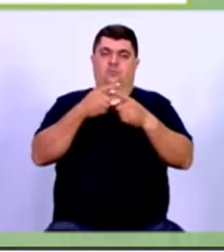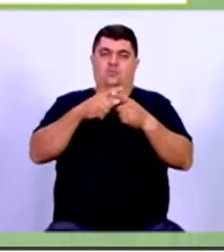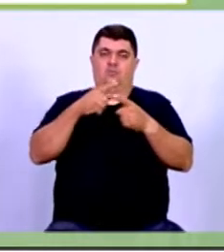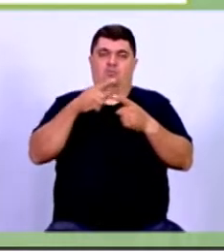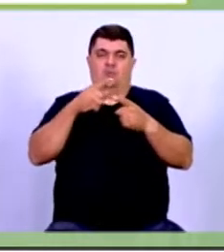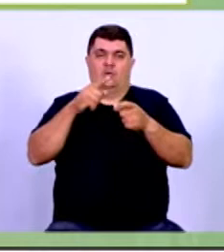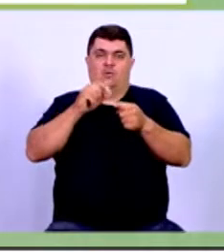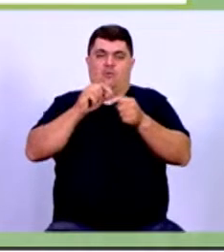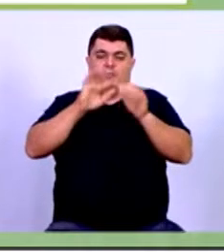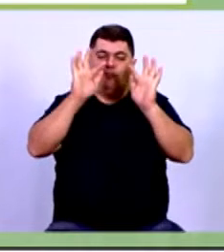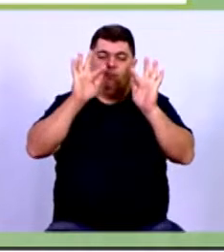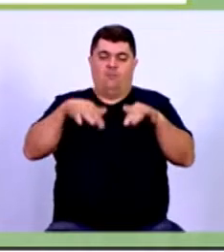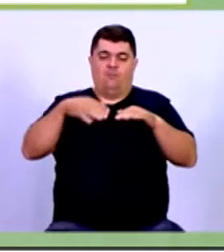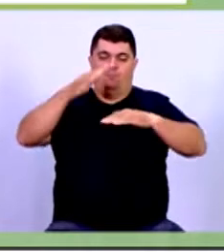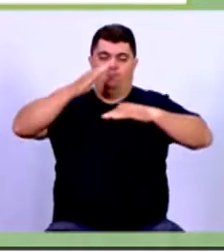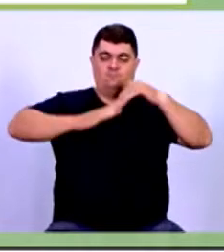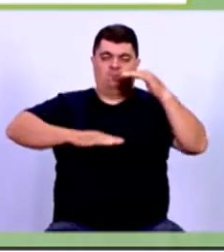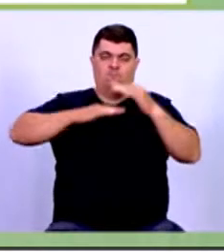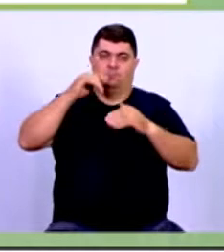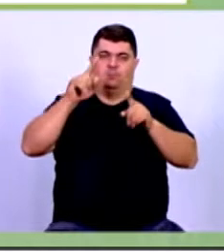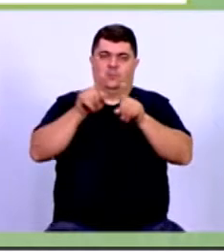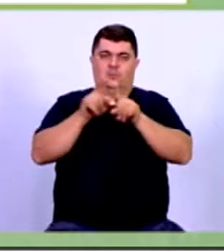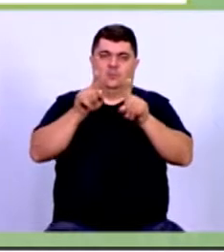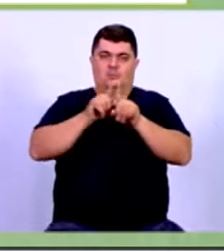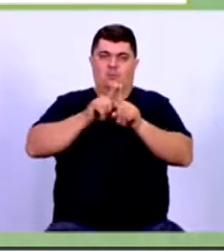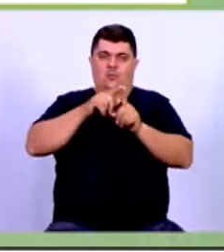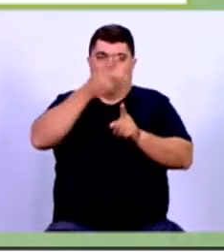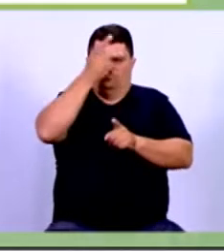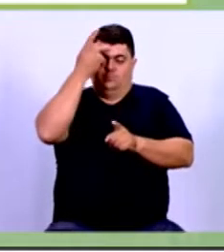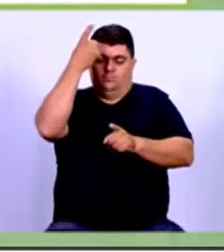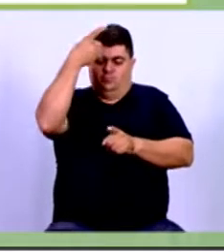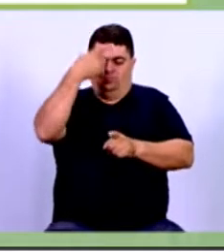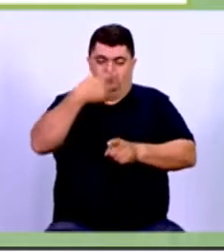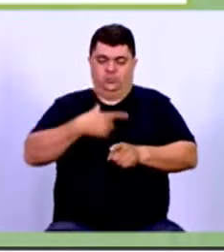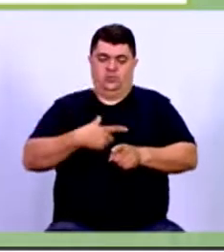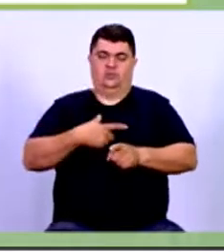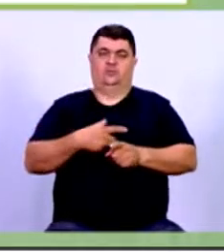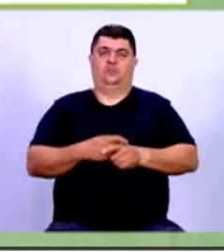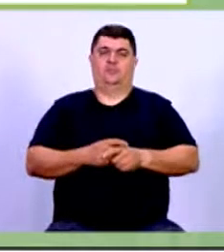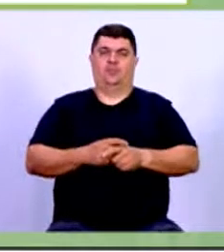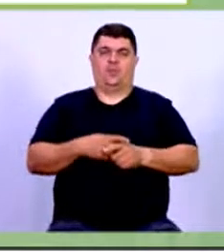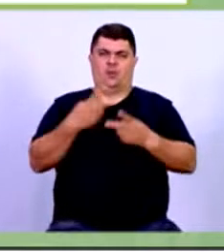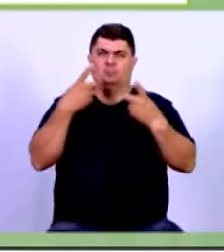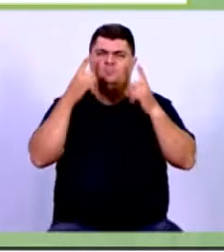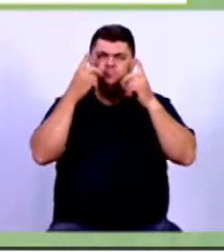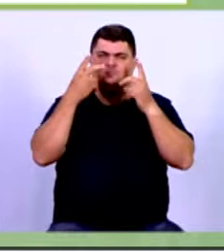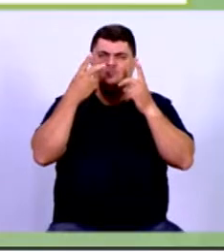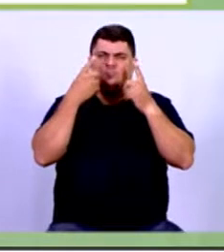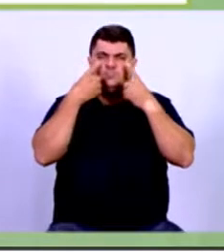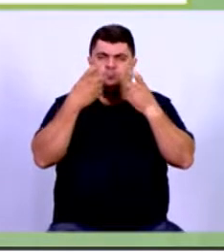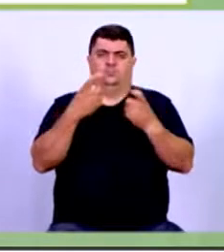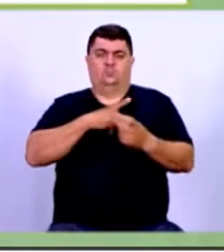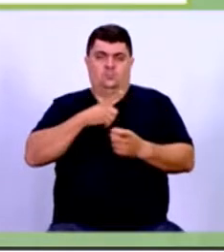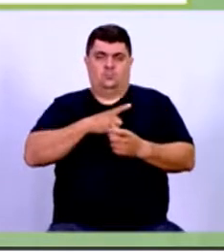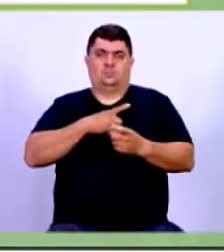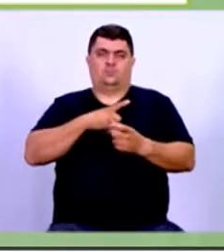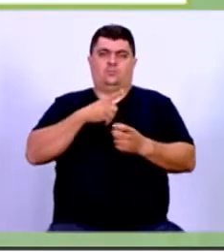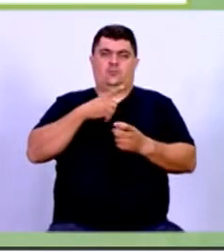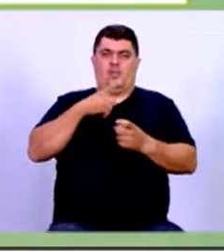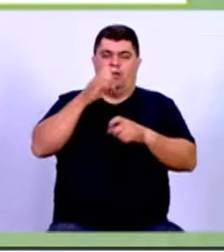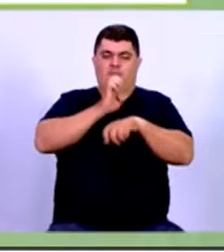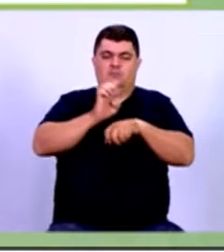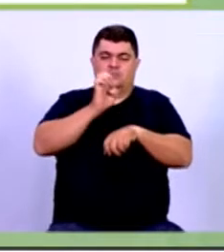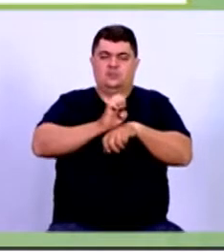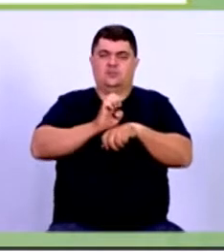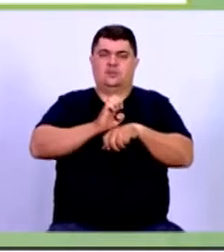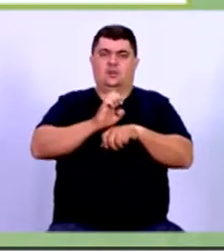formação profissional e humana. Percebam, portanto, que o estágio é uma proposta, os cursos